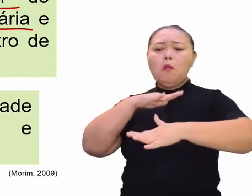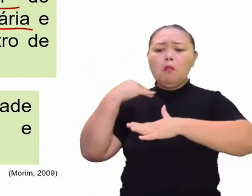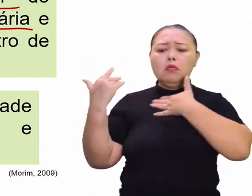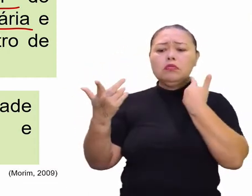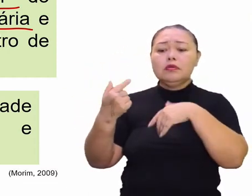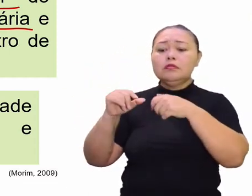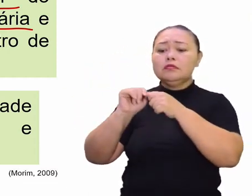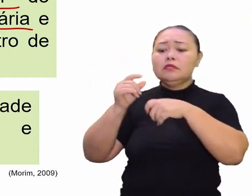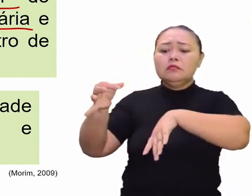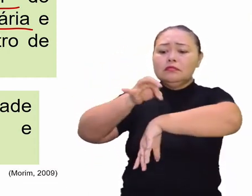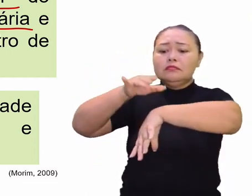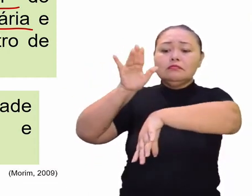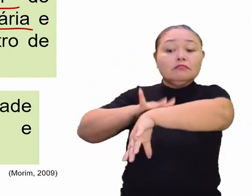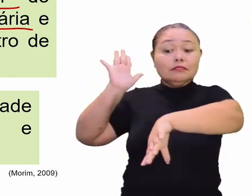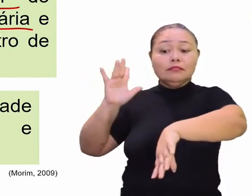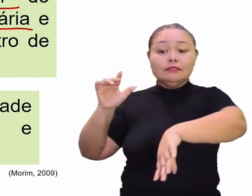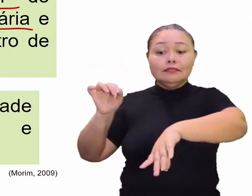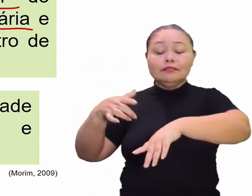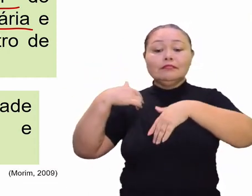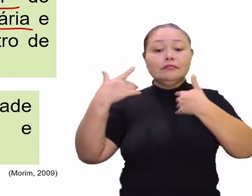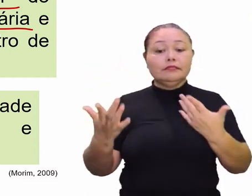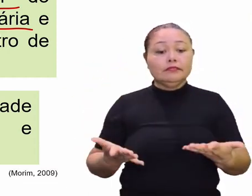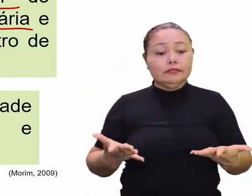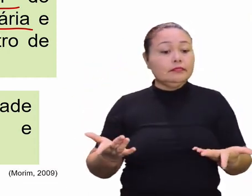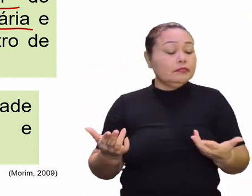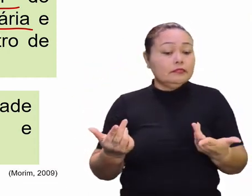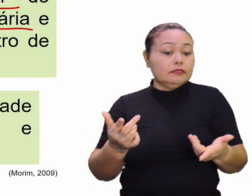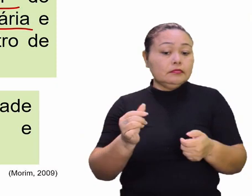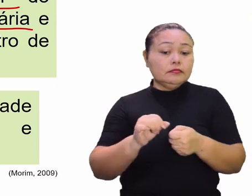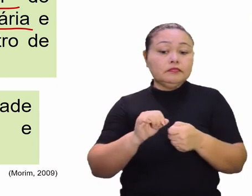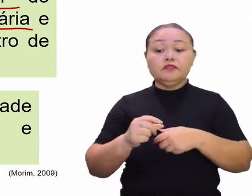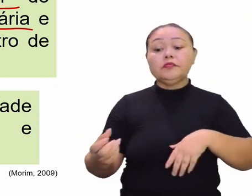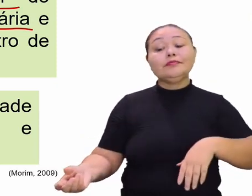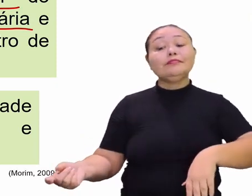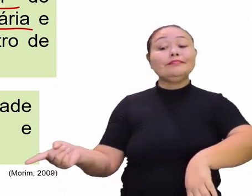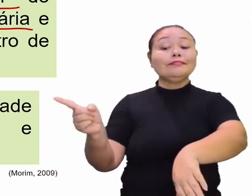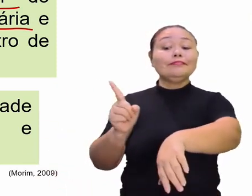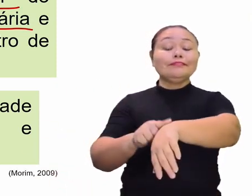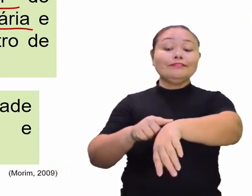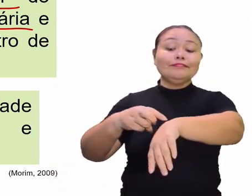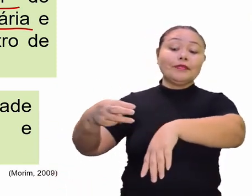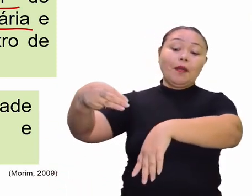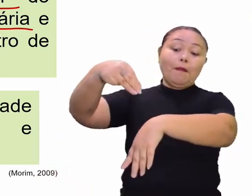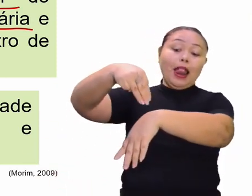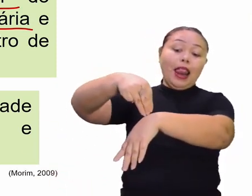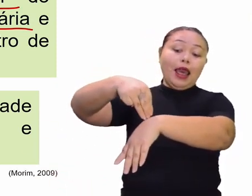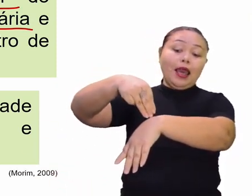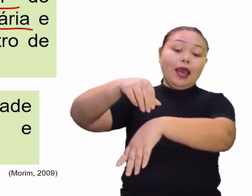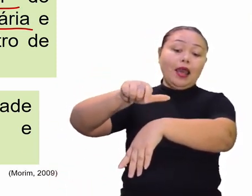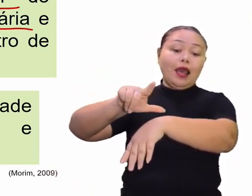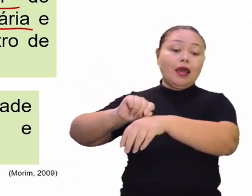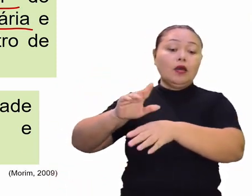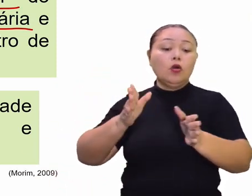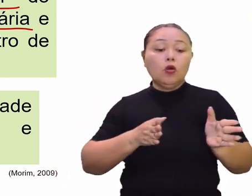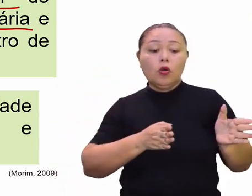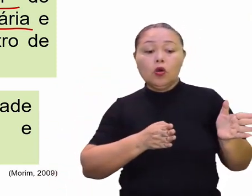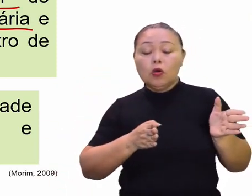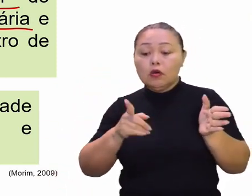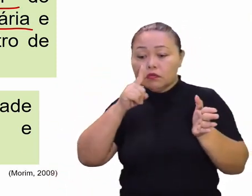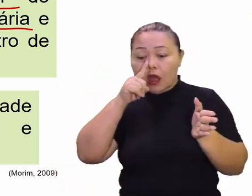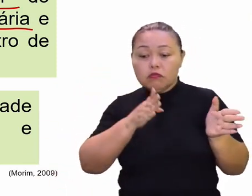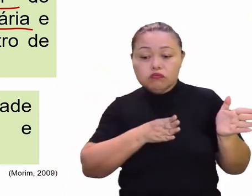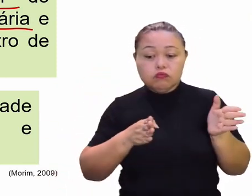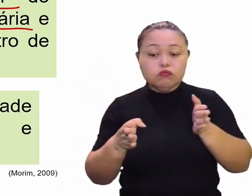morria feito mosquito. Então, olha só, Rogério, surto de malária, os rios,